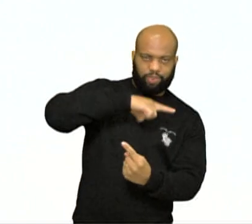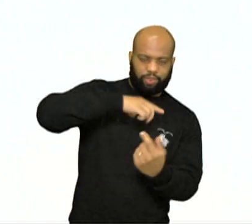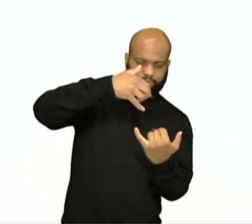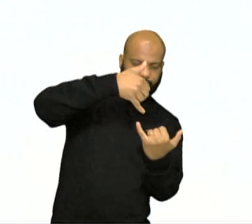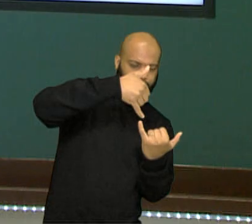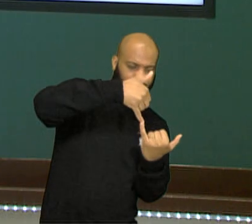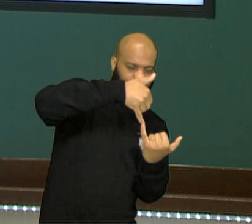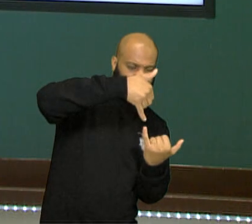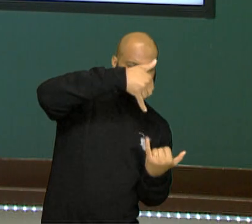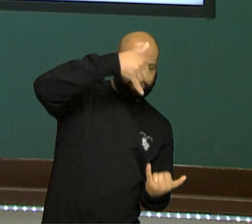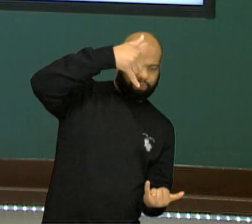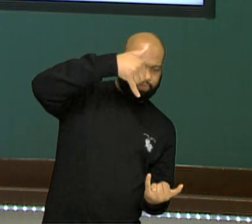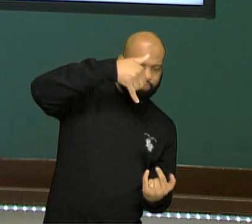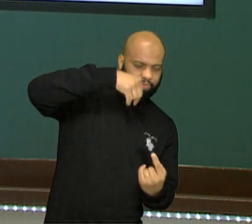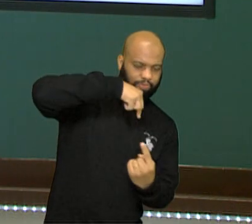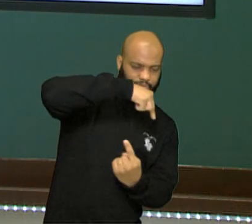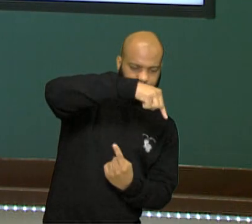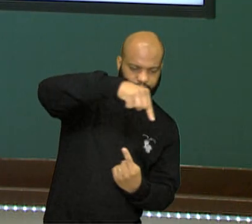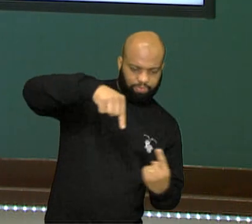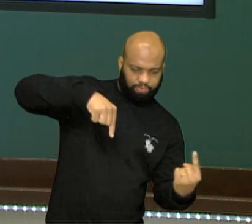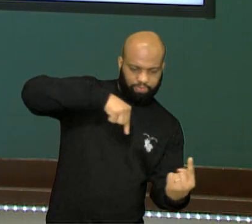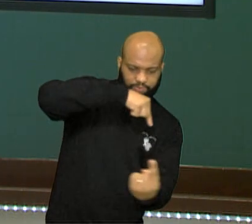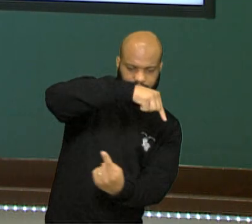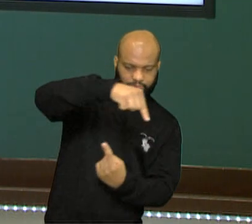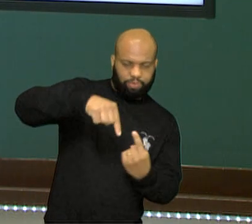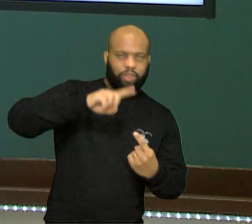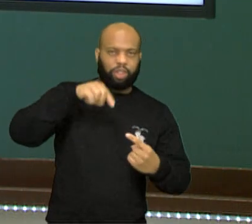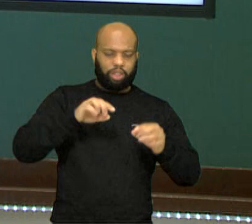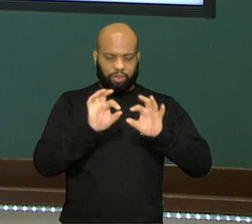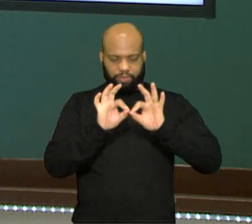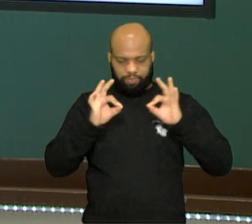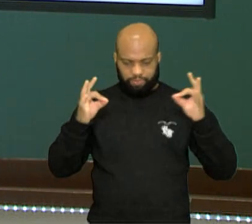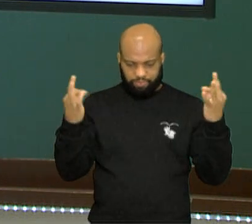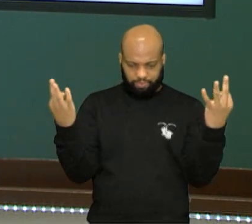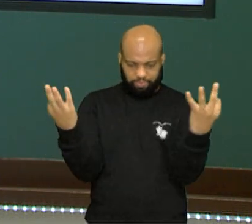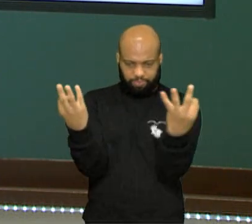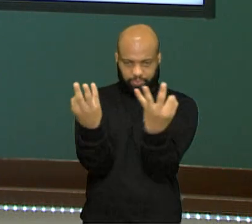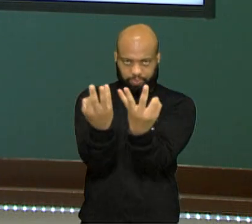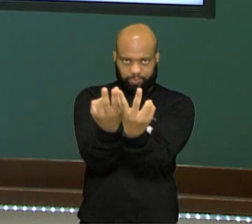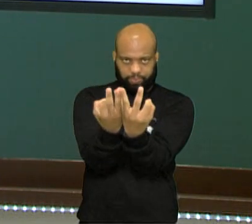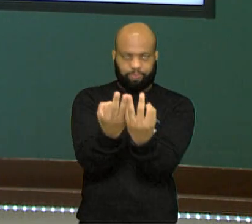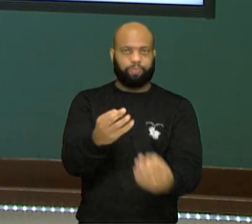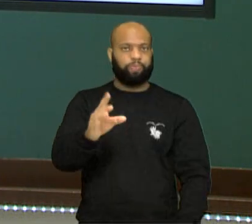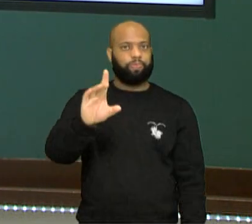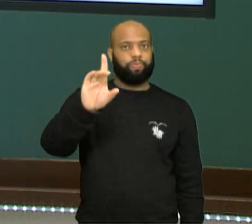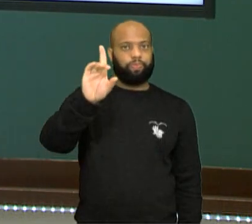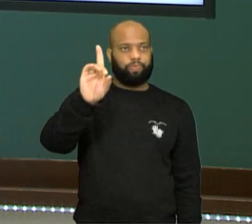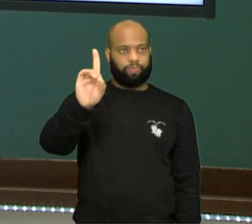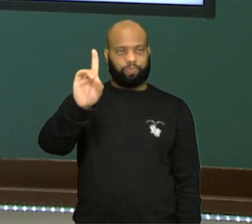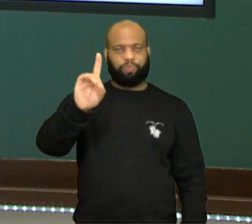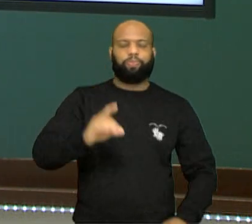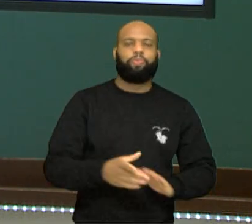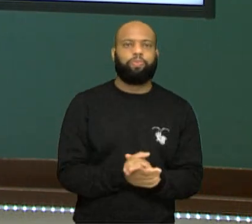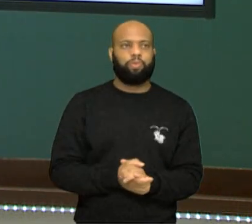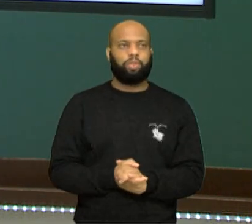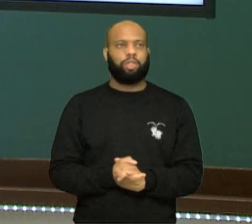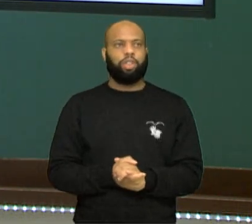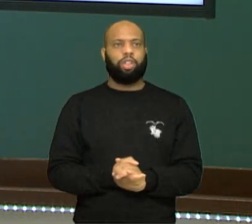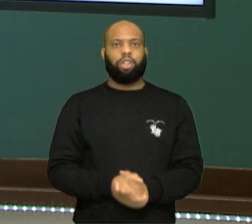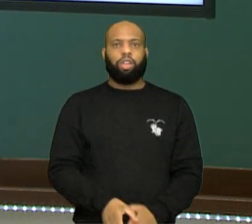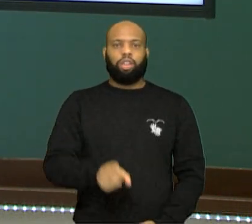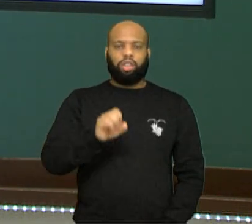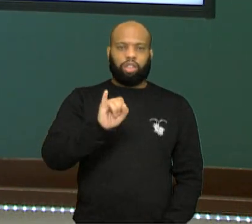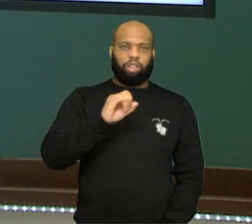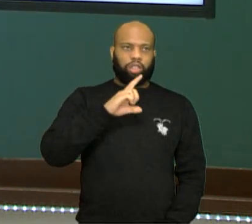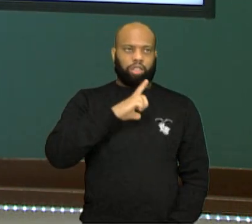rotacionar é exatamente o diâmetro do nosso disco. O eixo de rotação, então, é aqui. E ele fizer o giro, seja